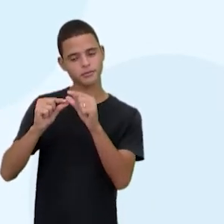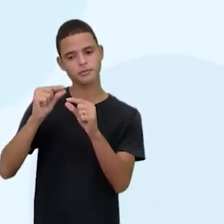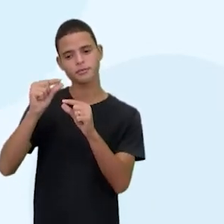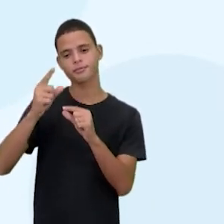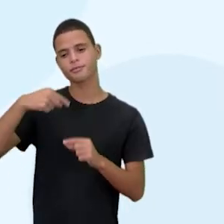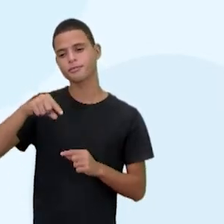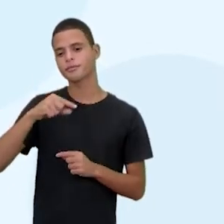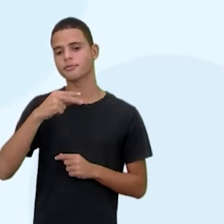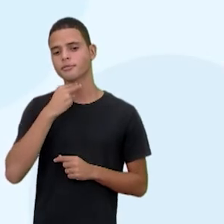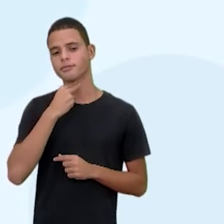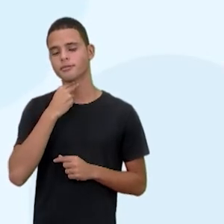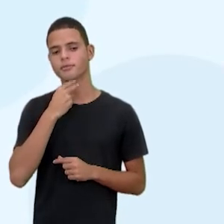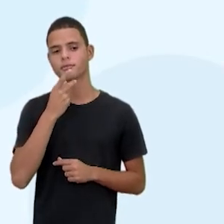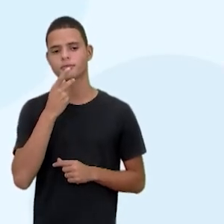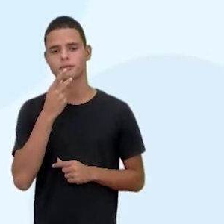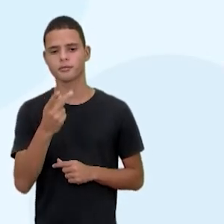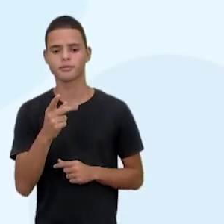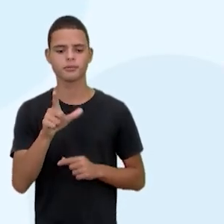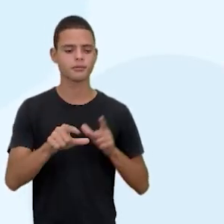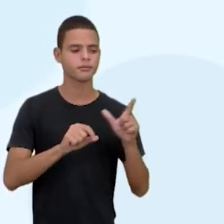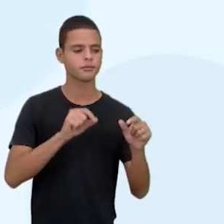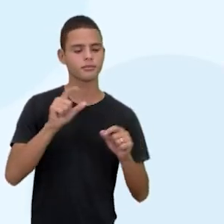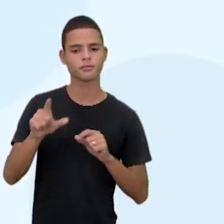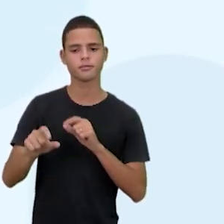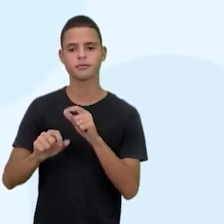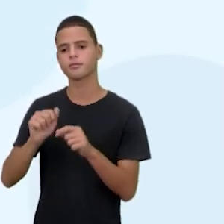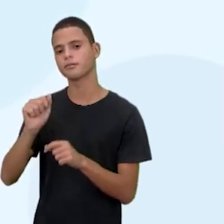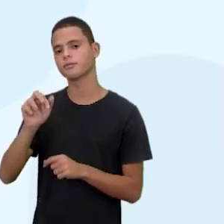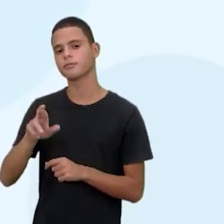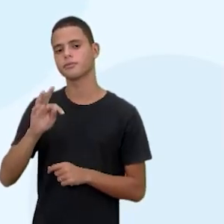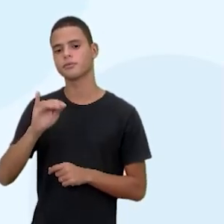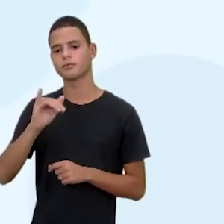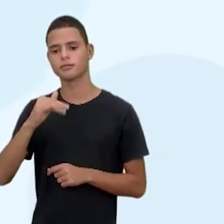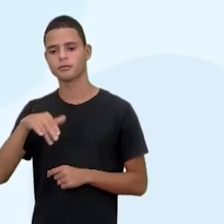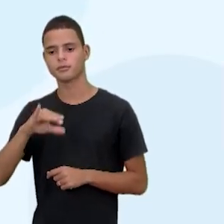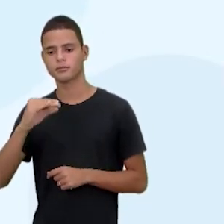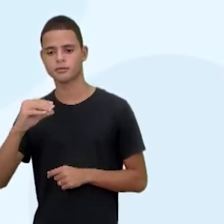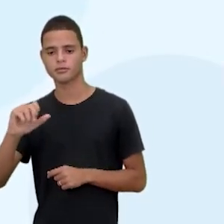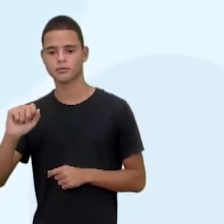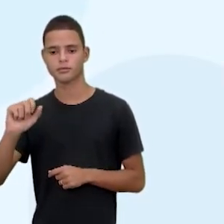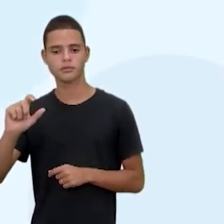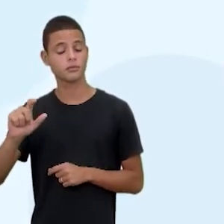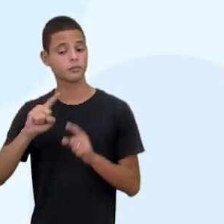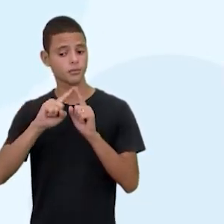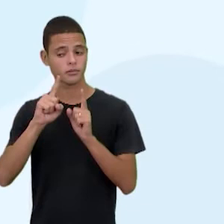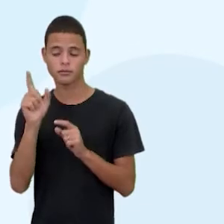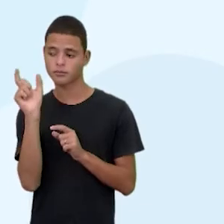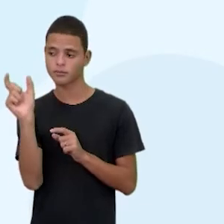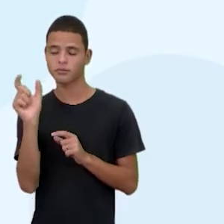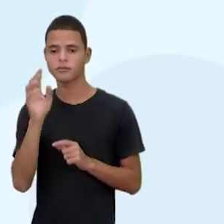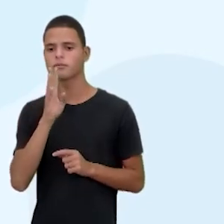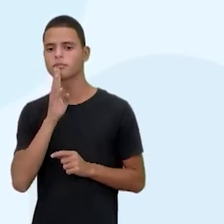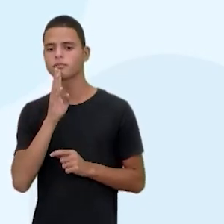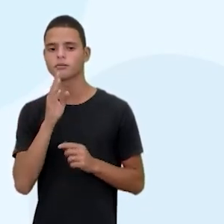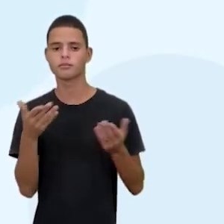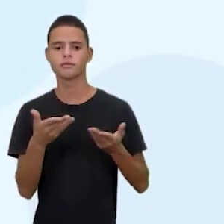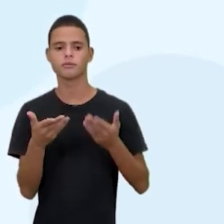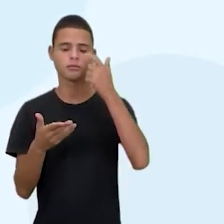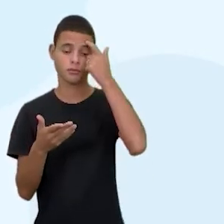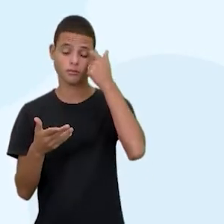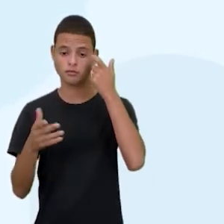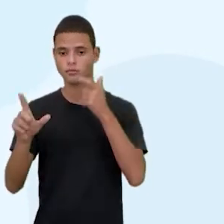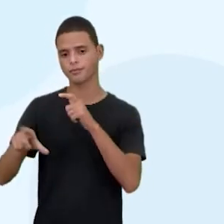questão das interações, né? Dos hábitos culturais, que vai passando, né? De pai para filho, como que se realiza então